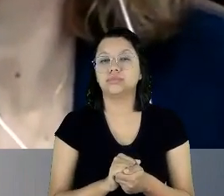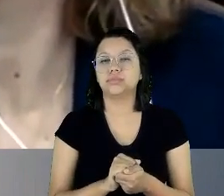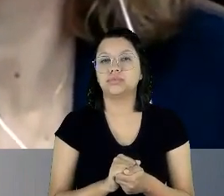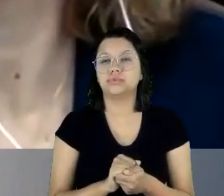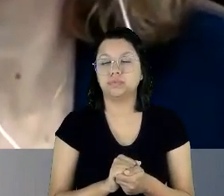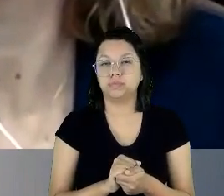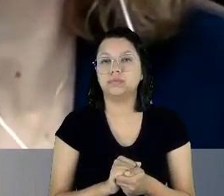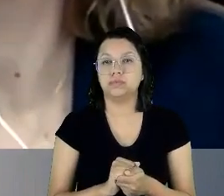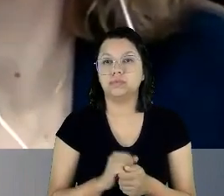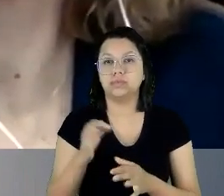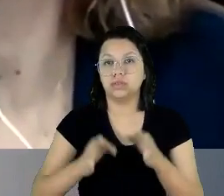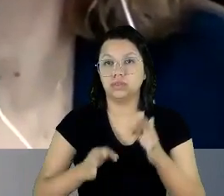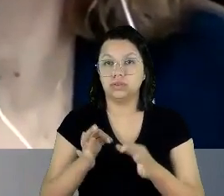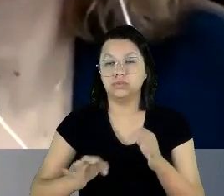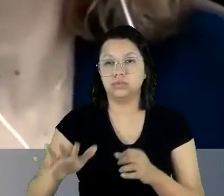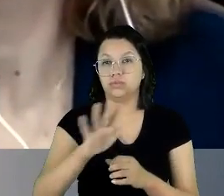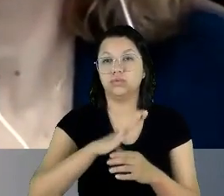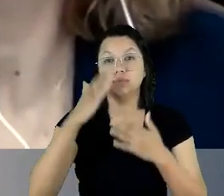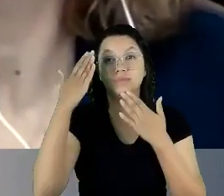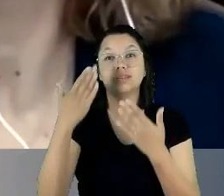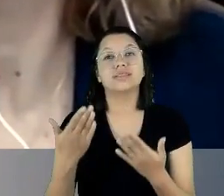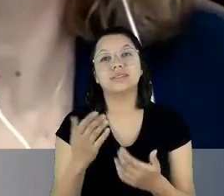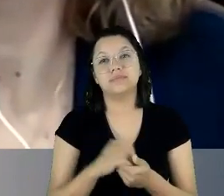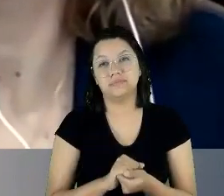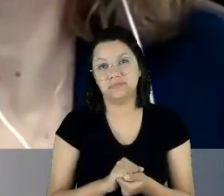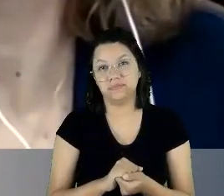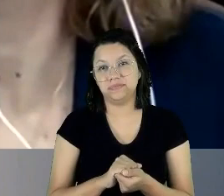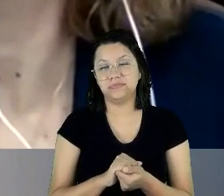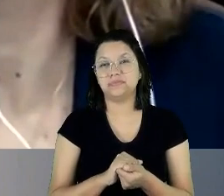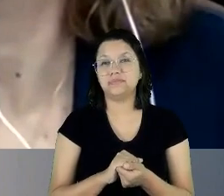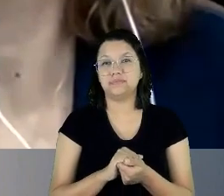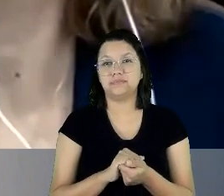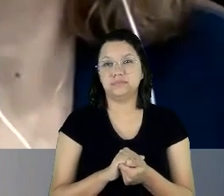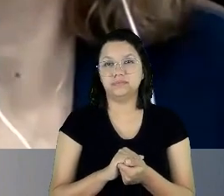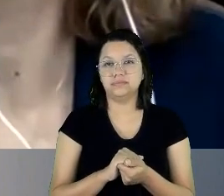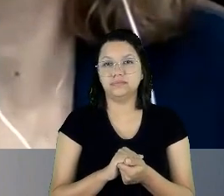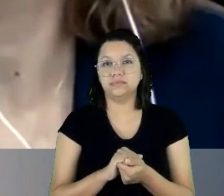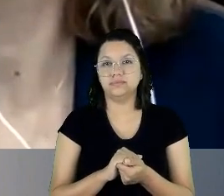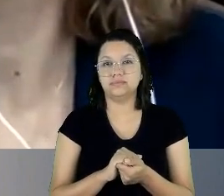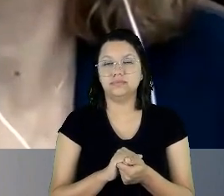o corpo jurídico. Obrigada, gente.